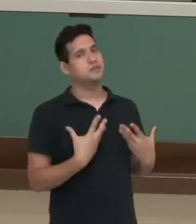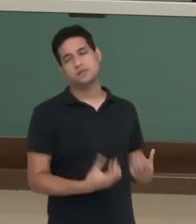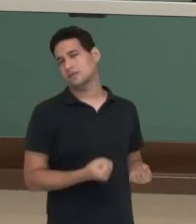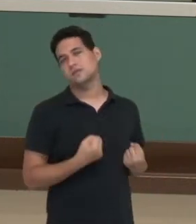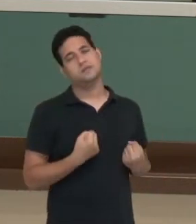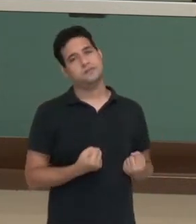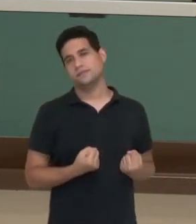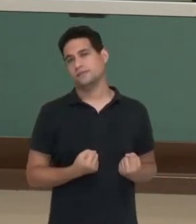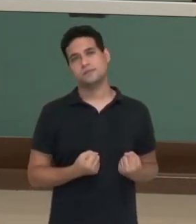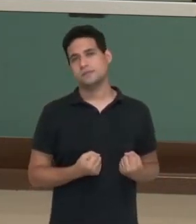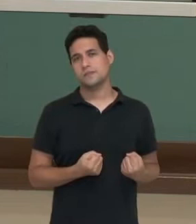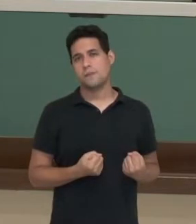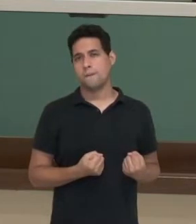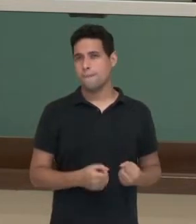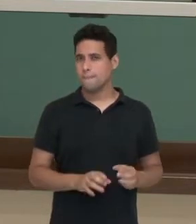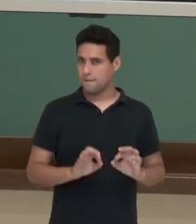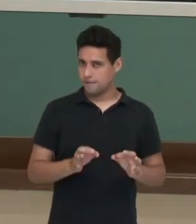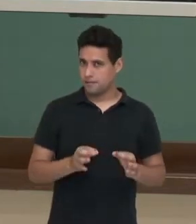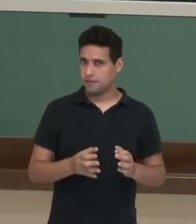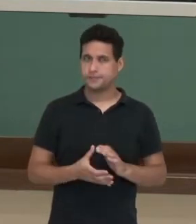essa dominação, certo?